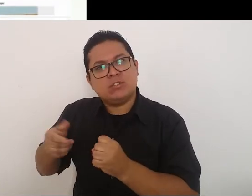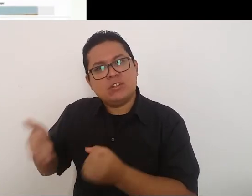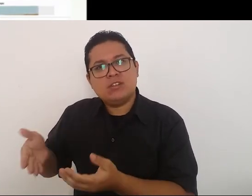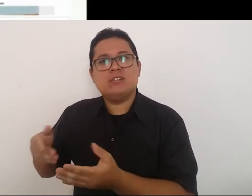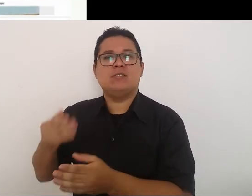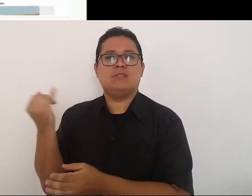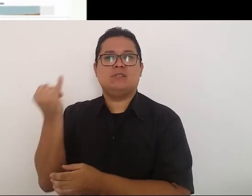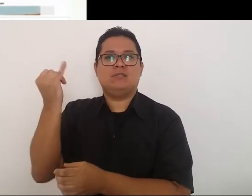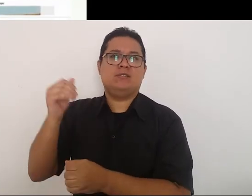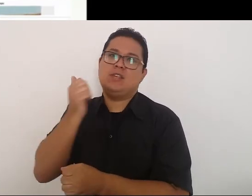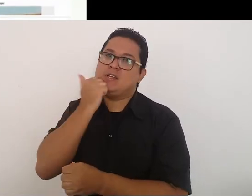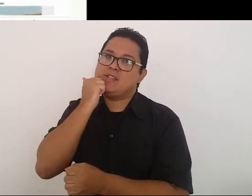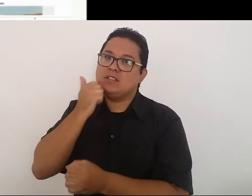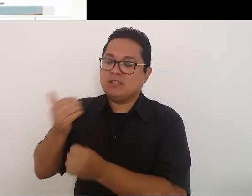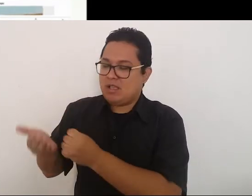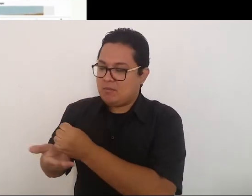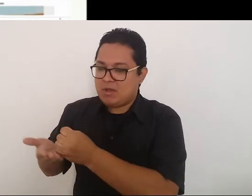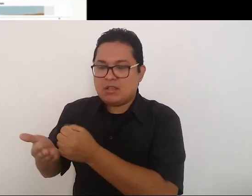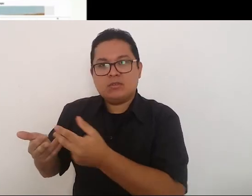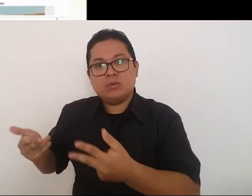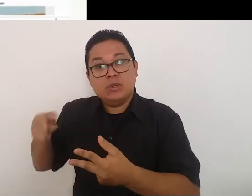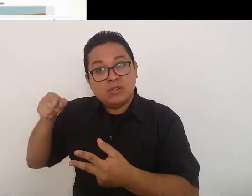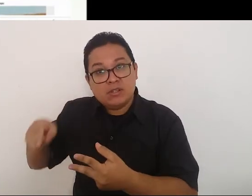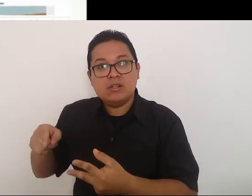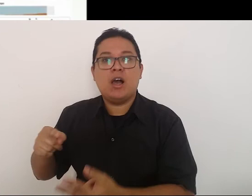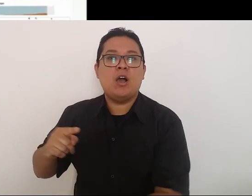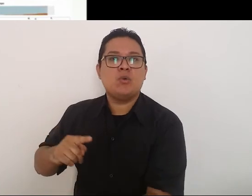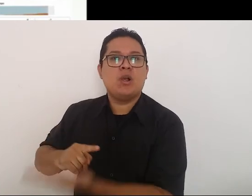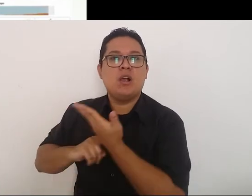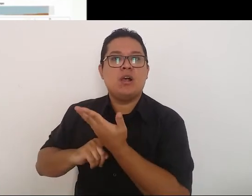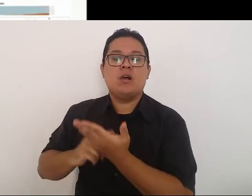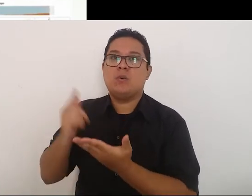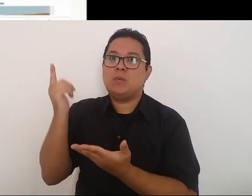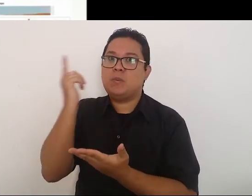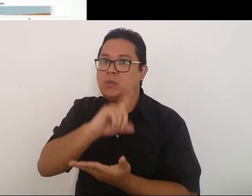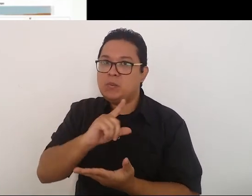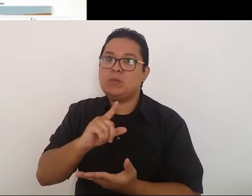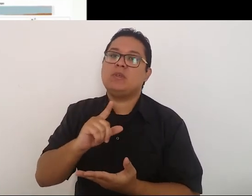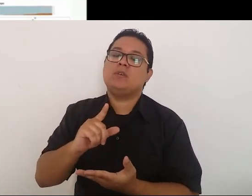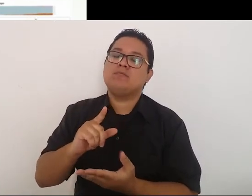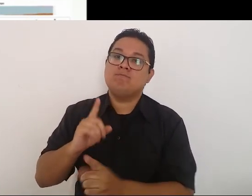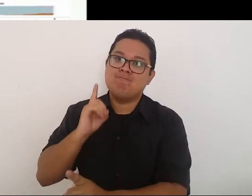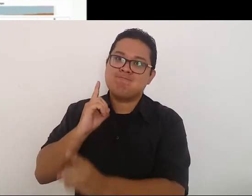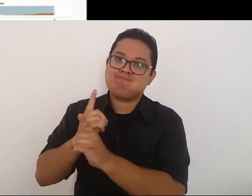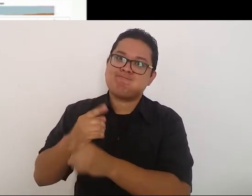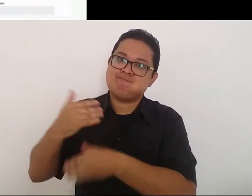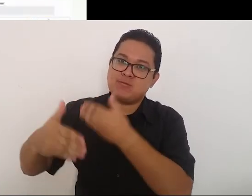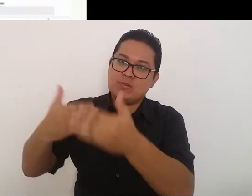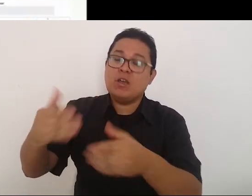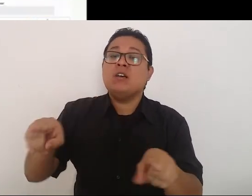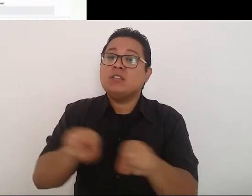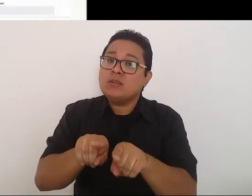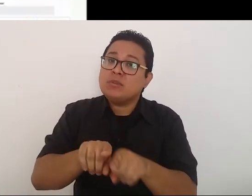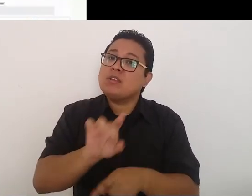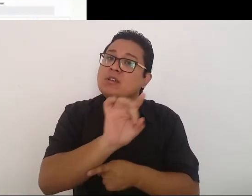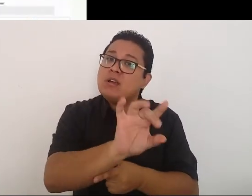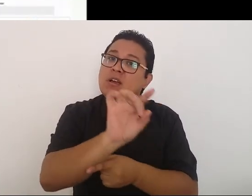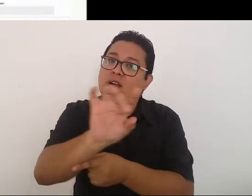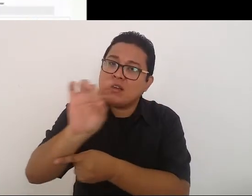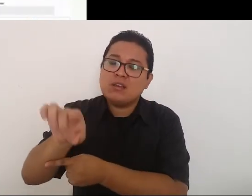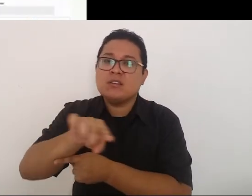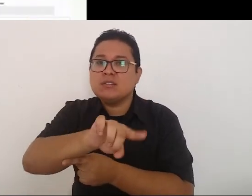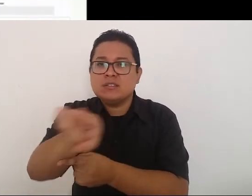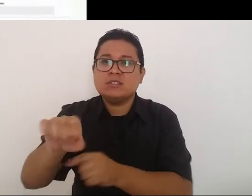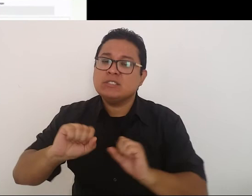agora para tentar ajudar um pouco nisso aqui. E cada um fazendo a sua parte. Cada um fazendo a sua parte.